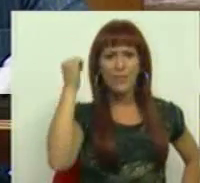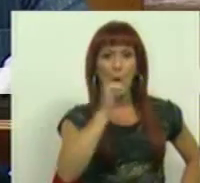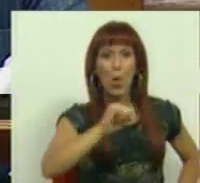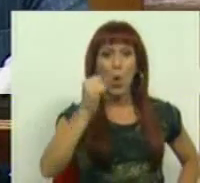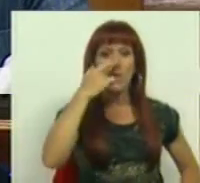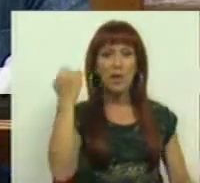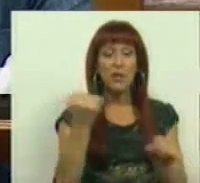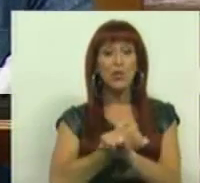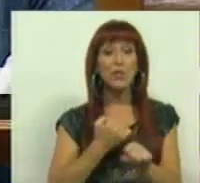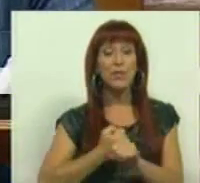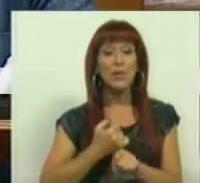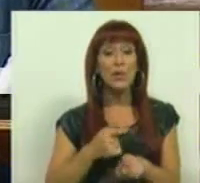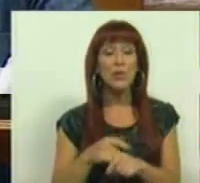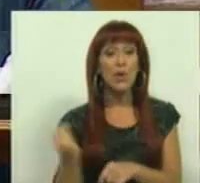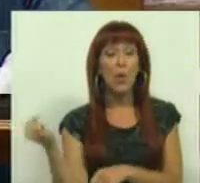os funcionários